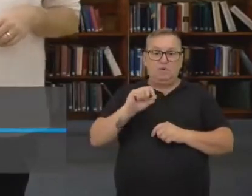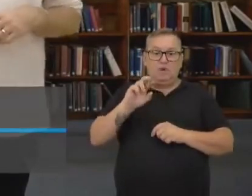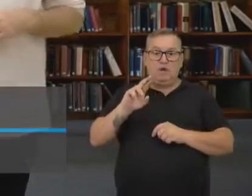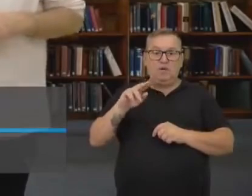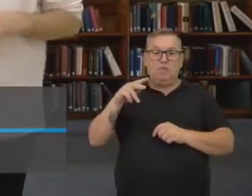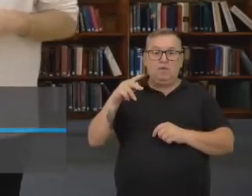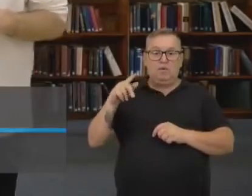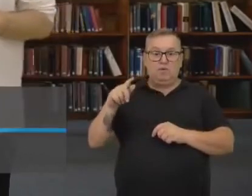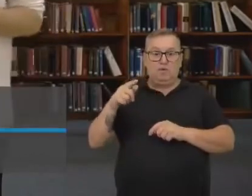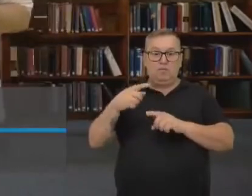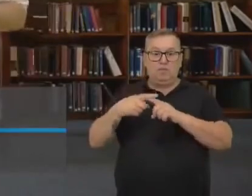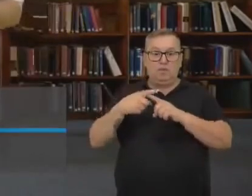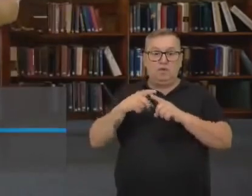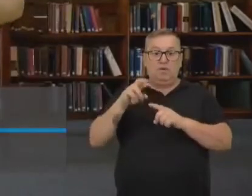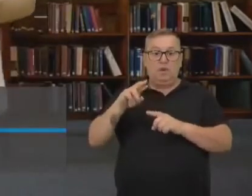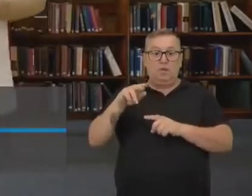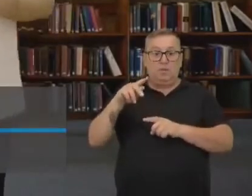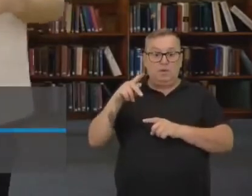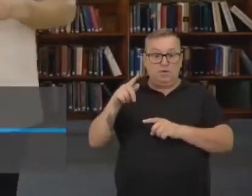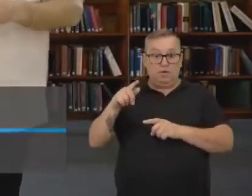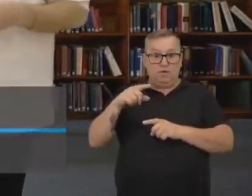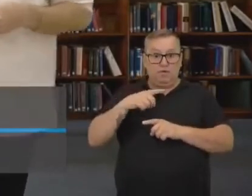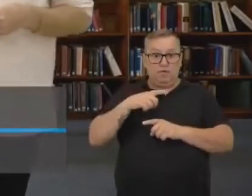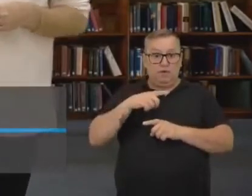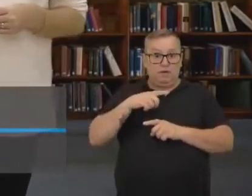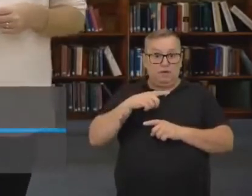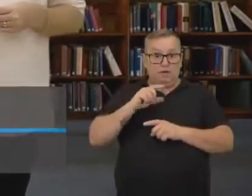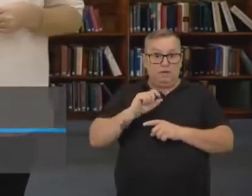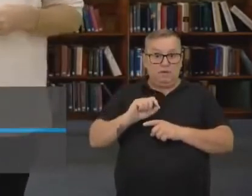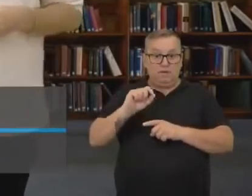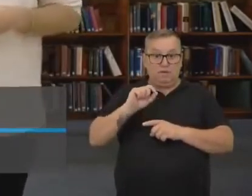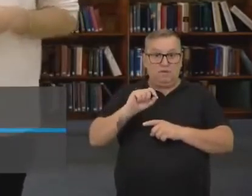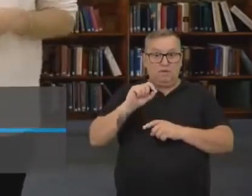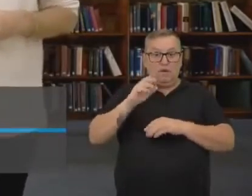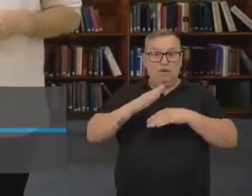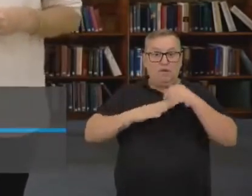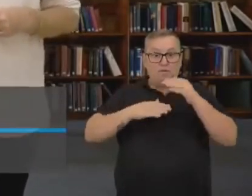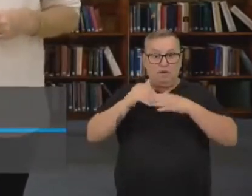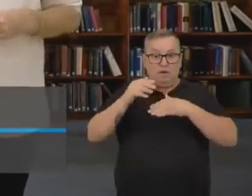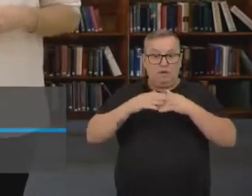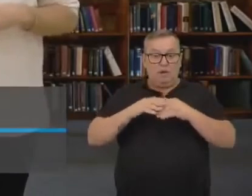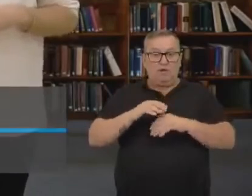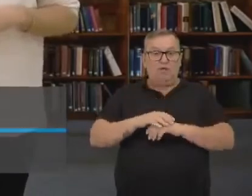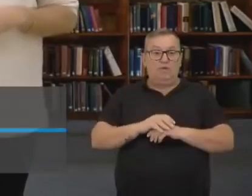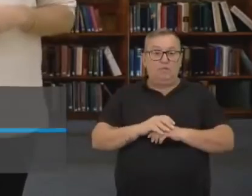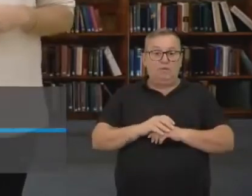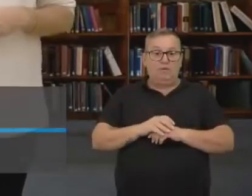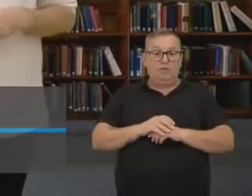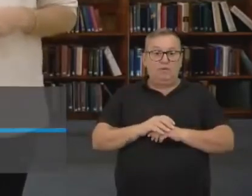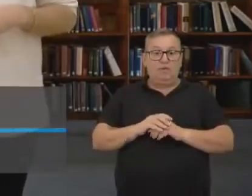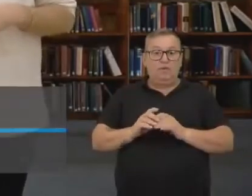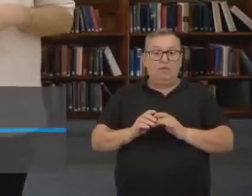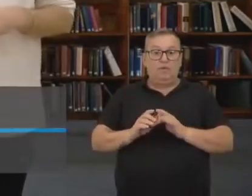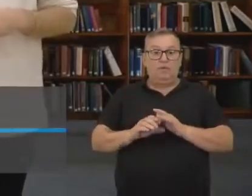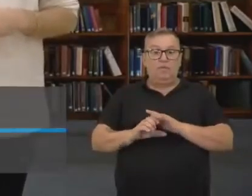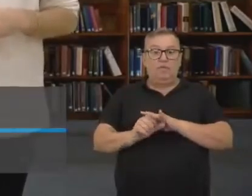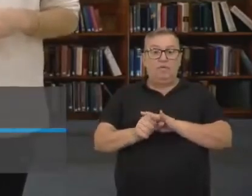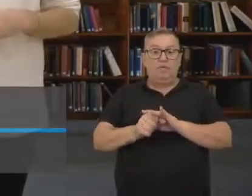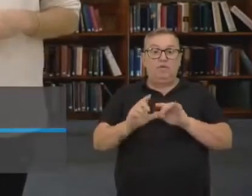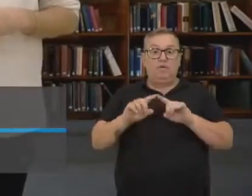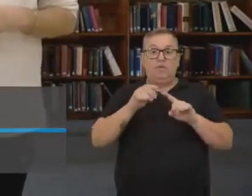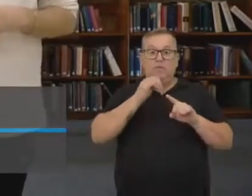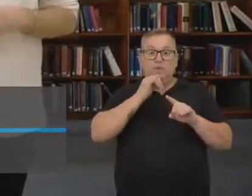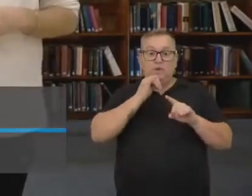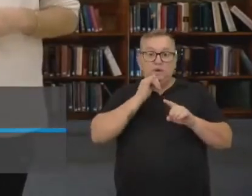também. Por quê? Porque no RPG, por exemplo, você tem as suas habilidades. Vamos falar de competências, né? Então você tem as suas competências. Então, por exemplo,